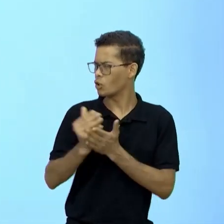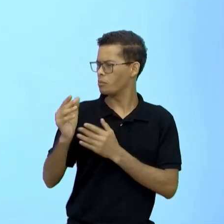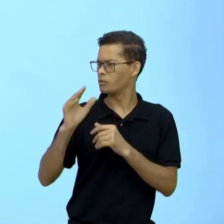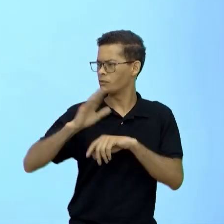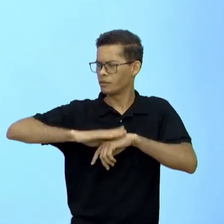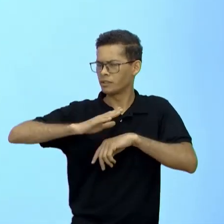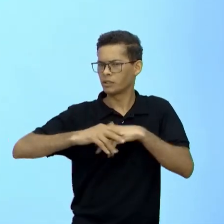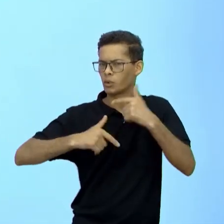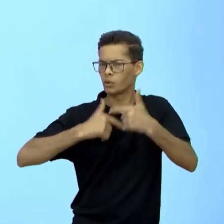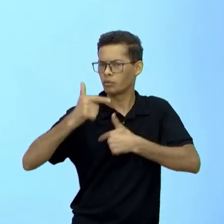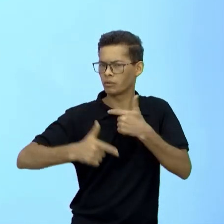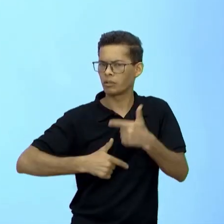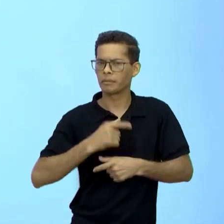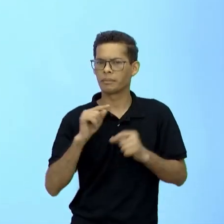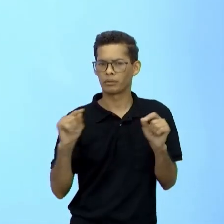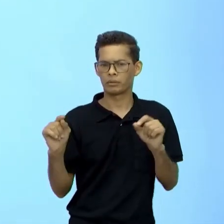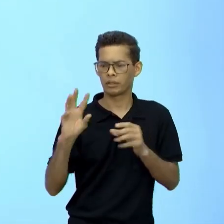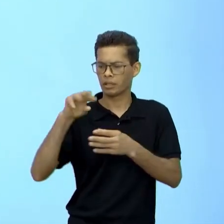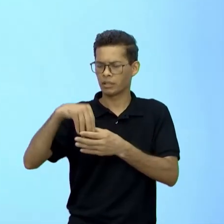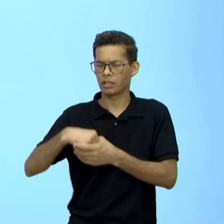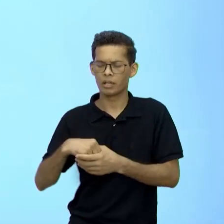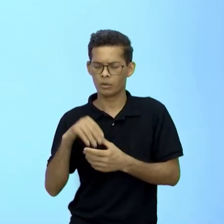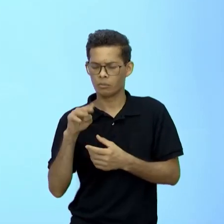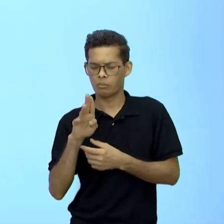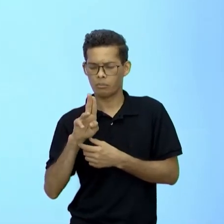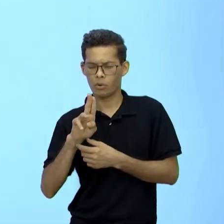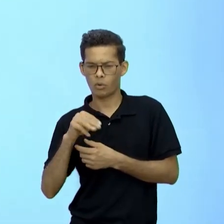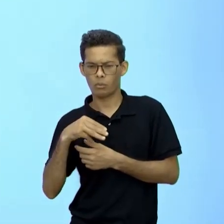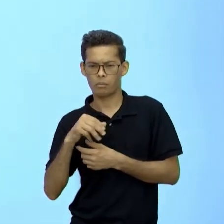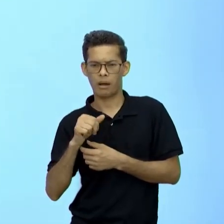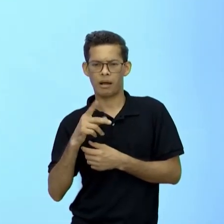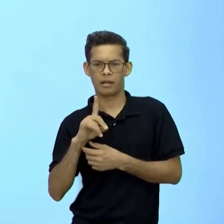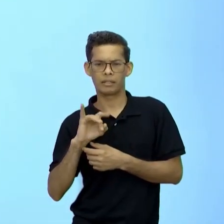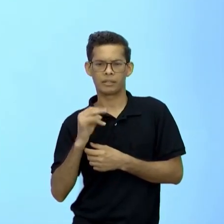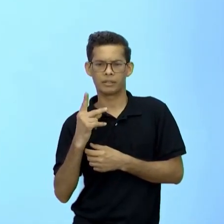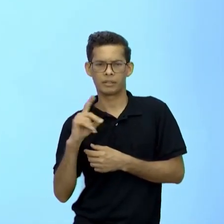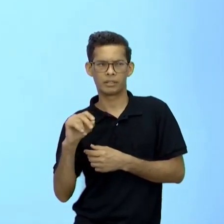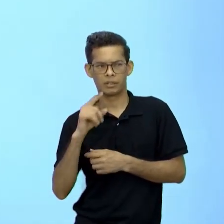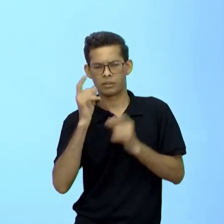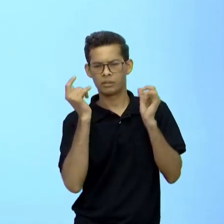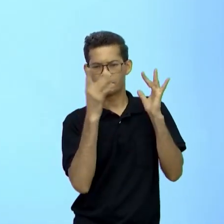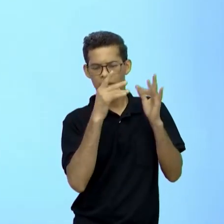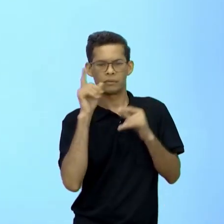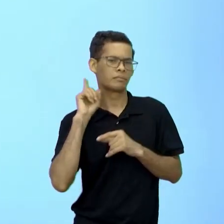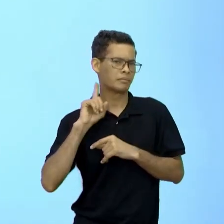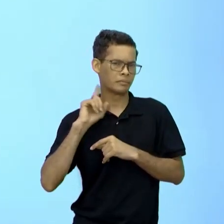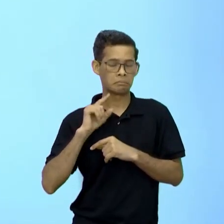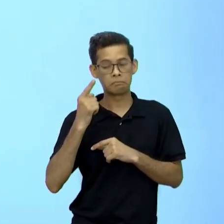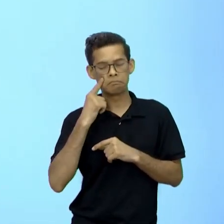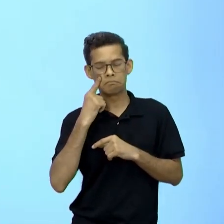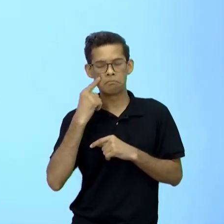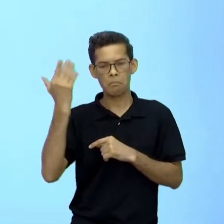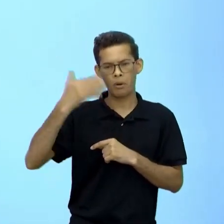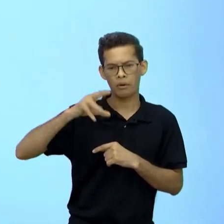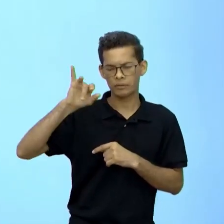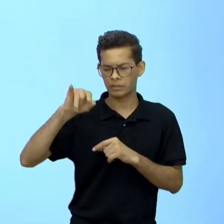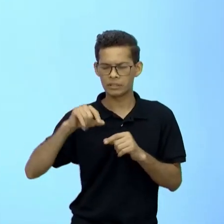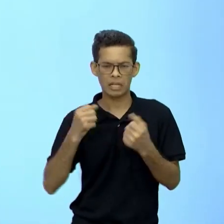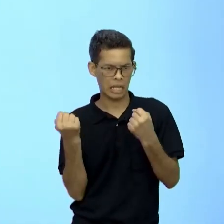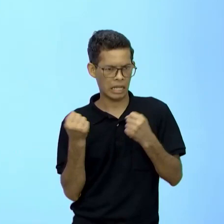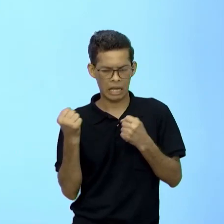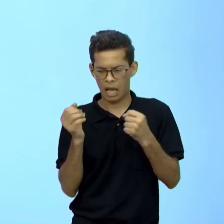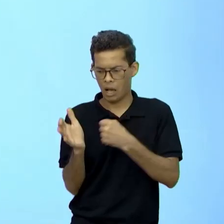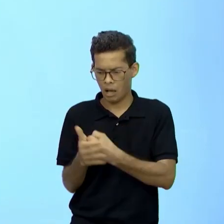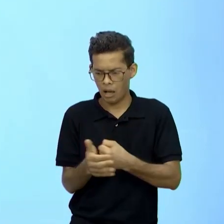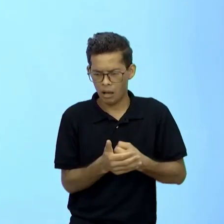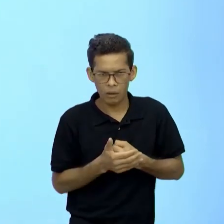trabalho com o pessoal lá de Brumadinho para descobrir se vocês encontram carros soterrados, sabe? Eles fizeram um trabalho em